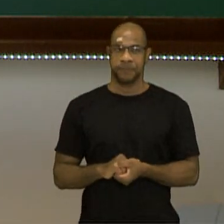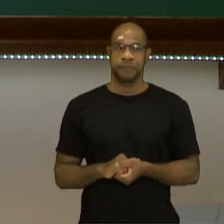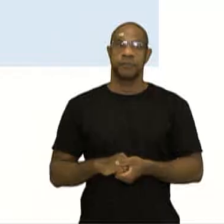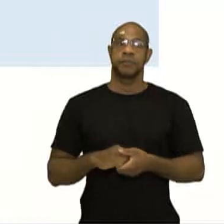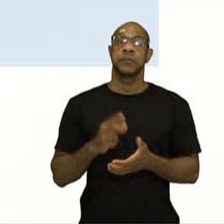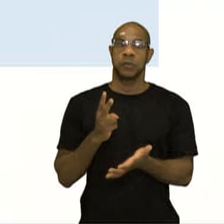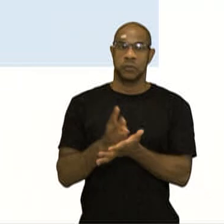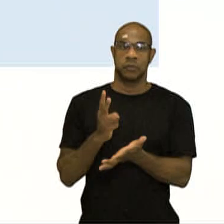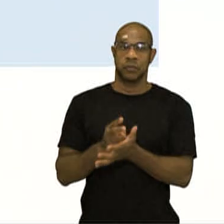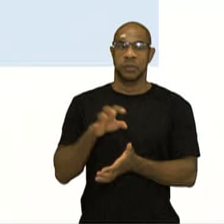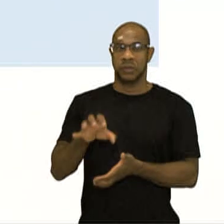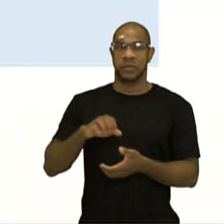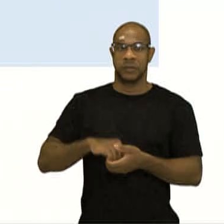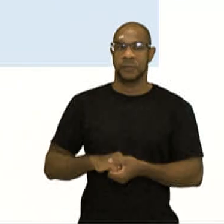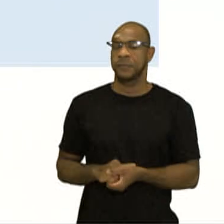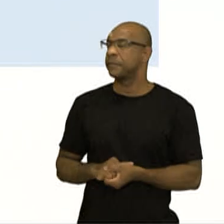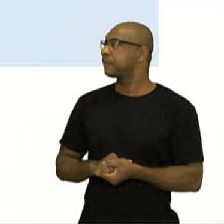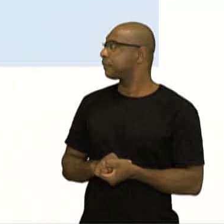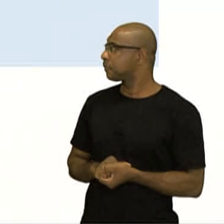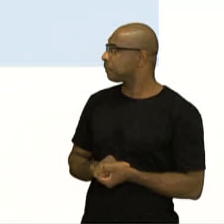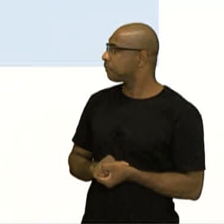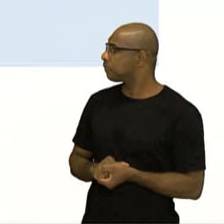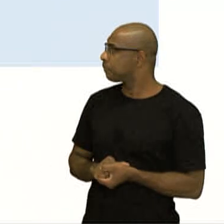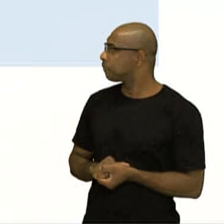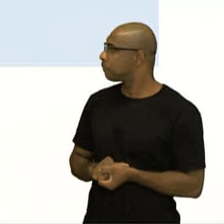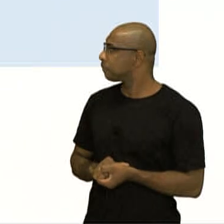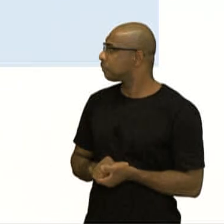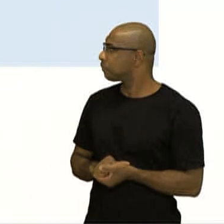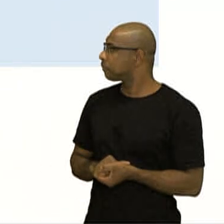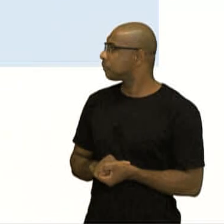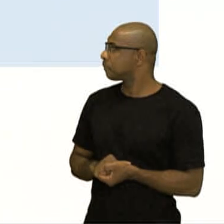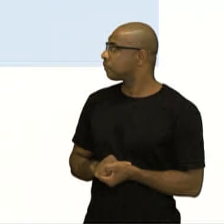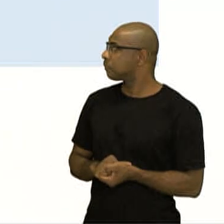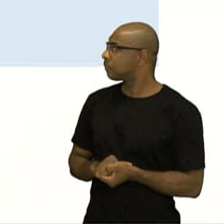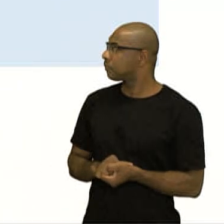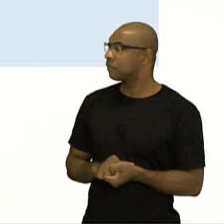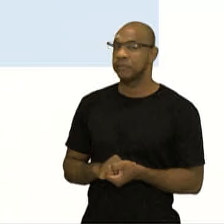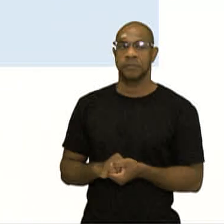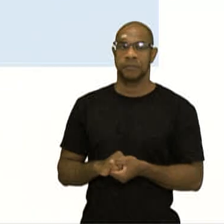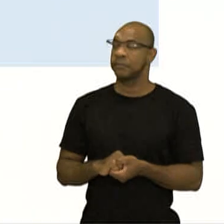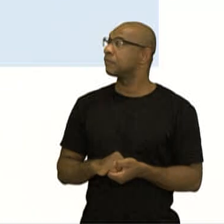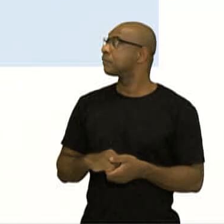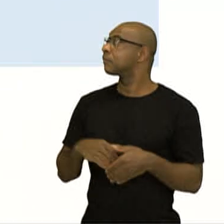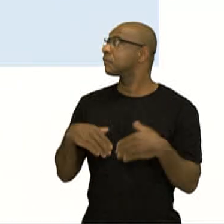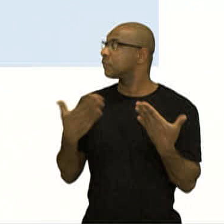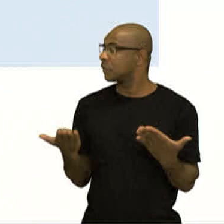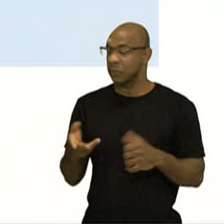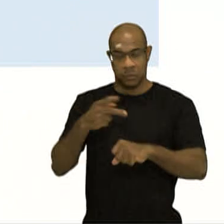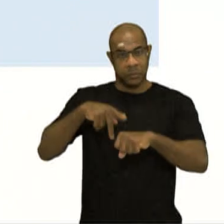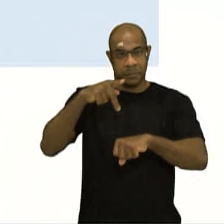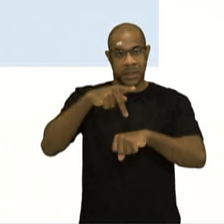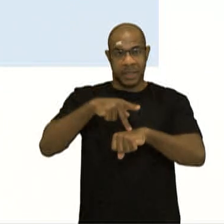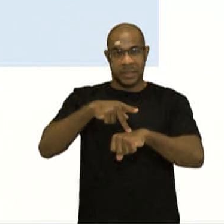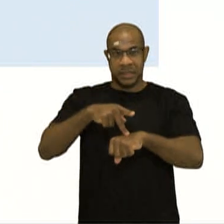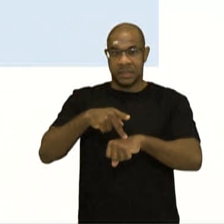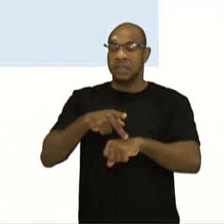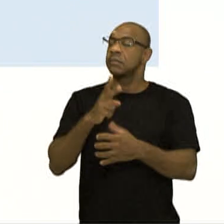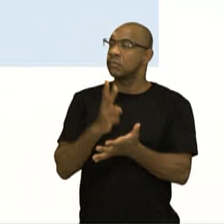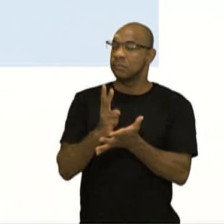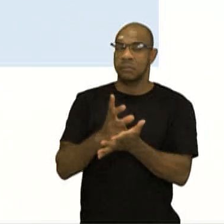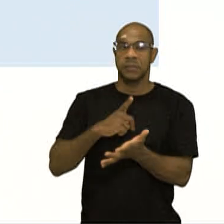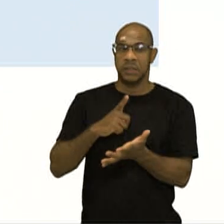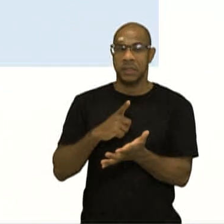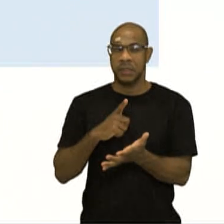ele continua assim, ó, however, no entanto, o país ainda se depara